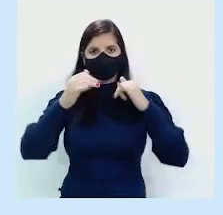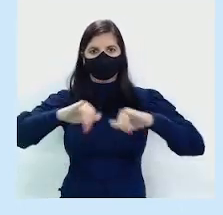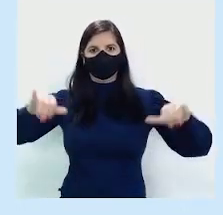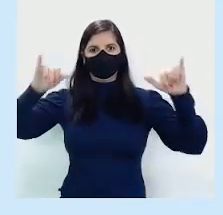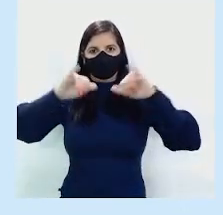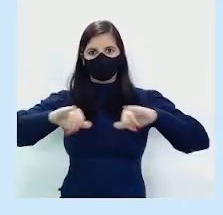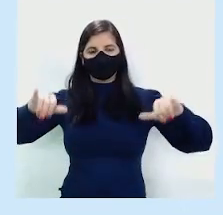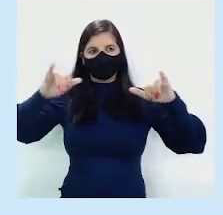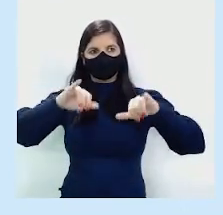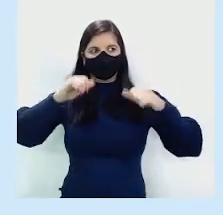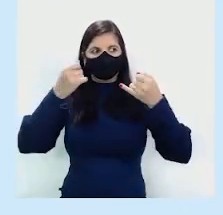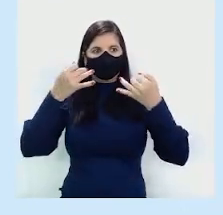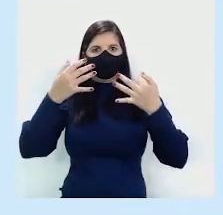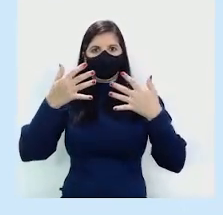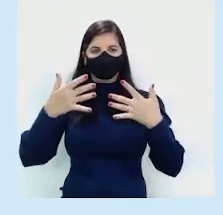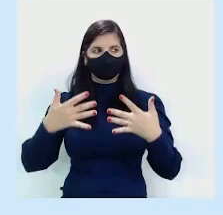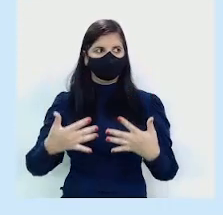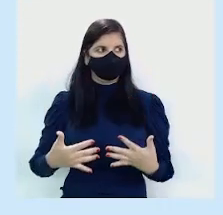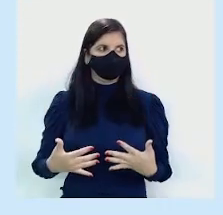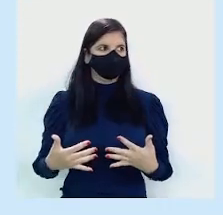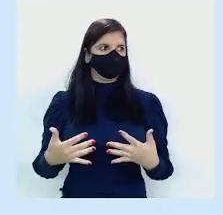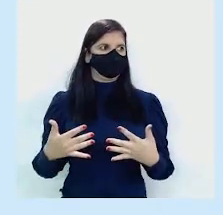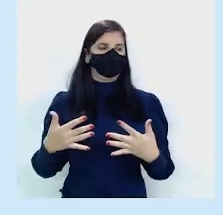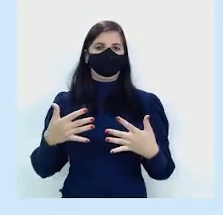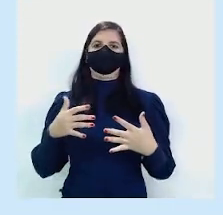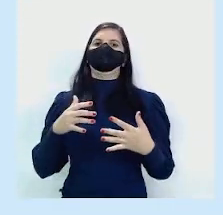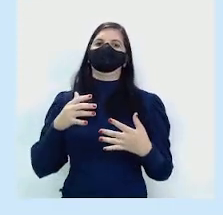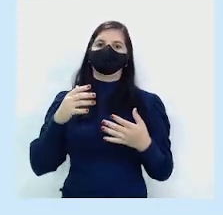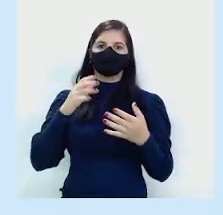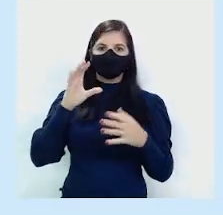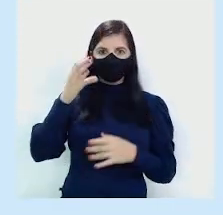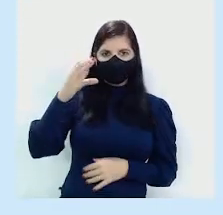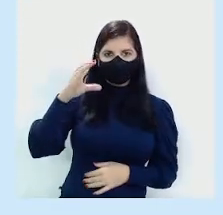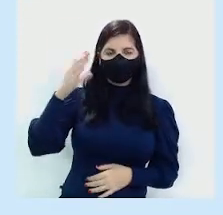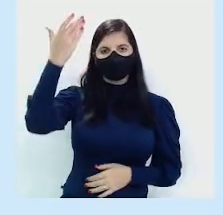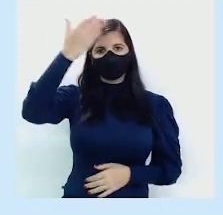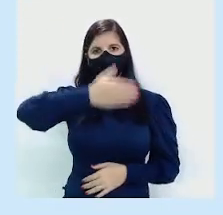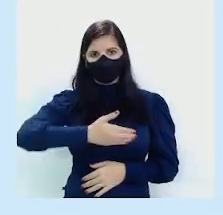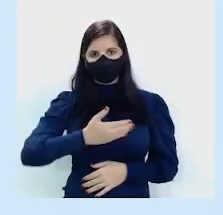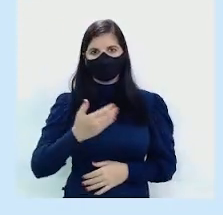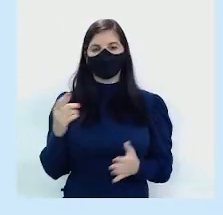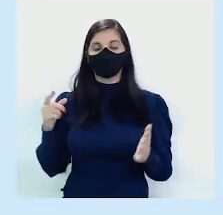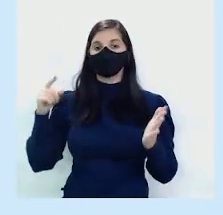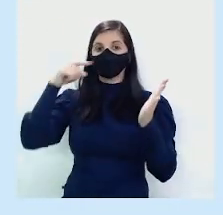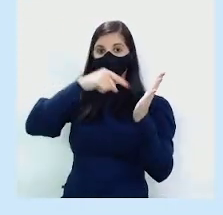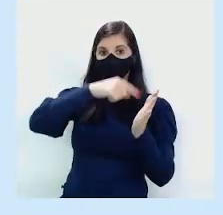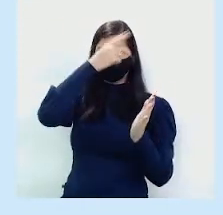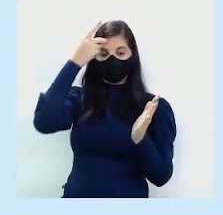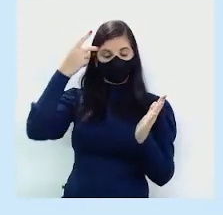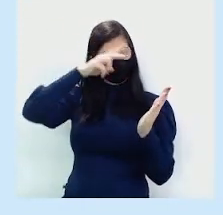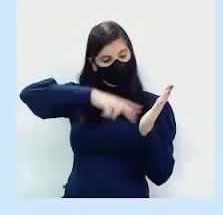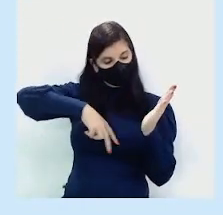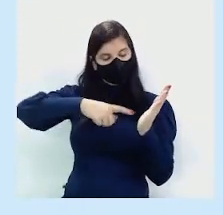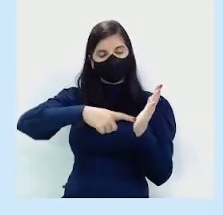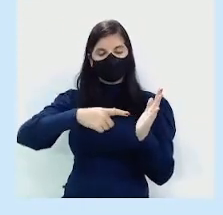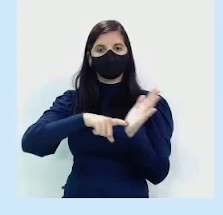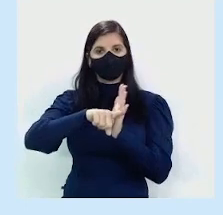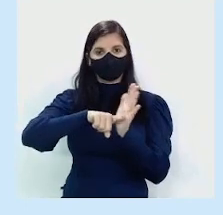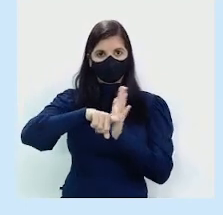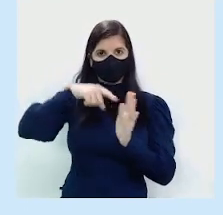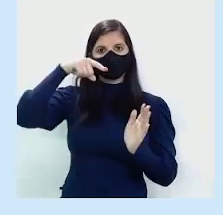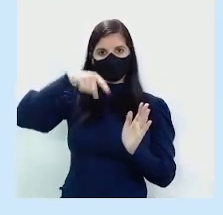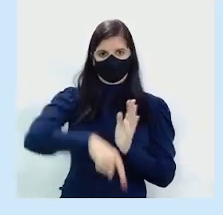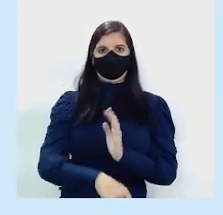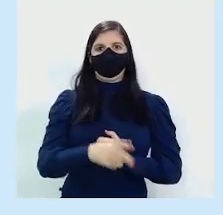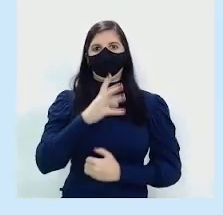informações, explicá-las, embasá-las cientificamente, a fim de que o leitor possa se apropriar